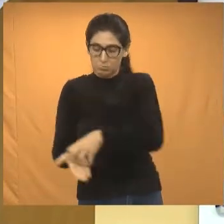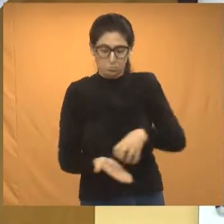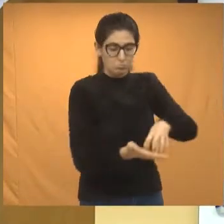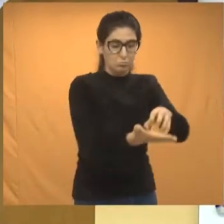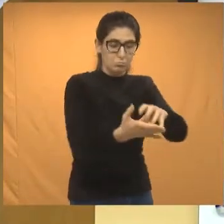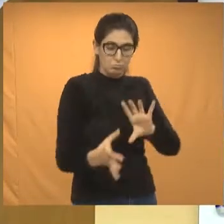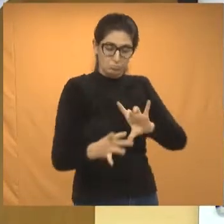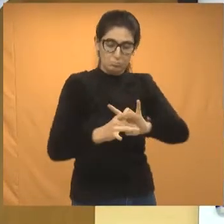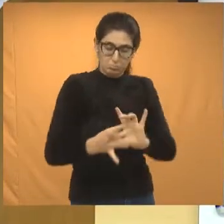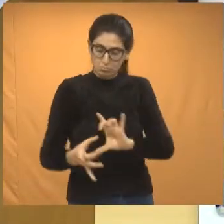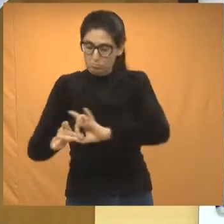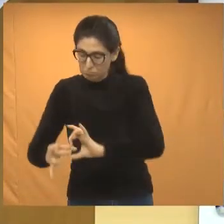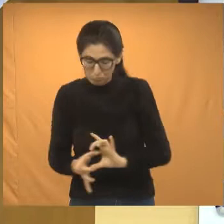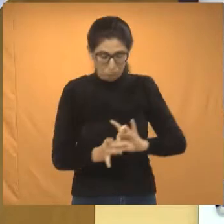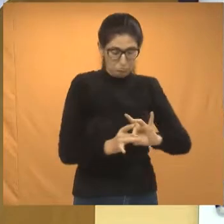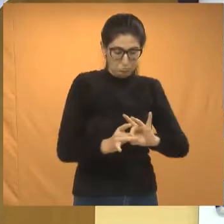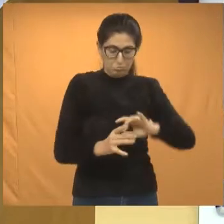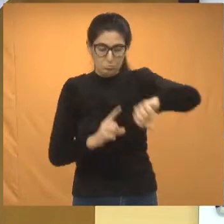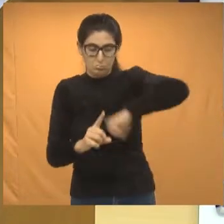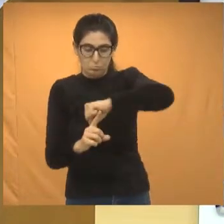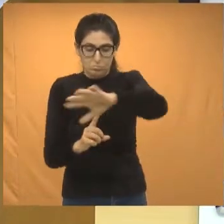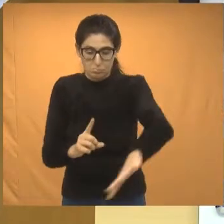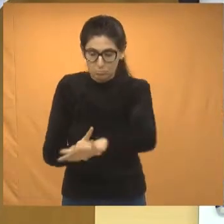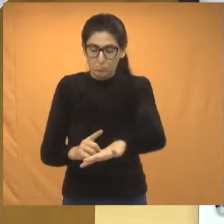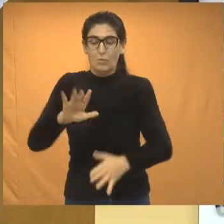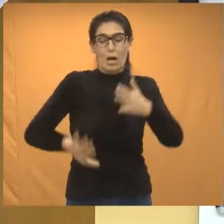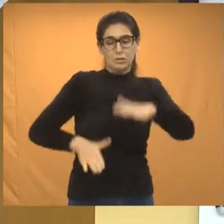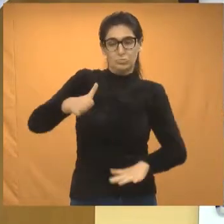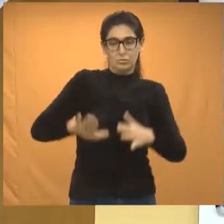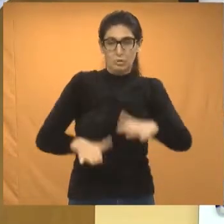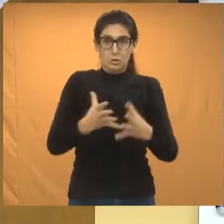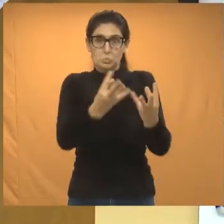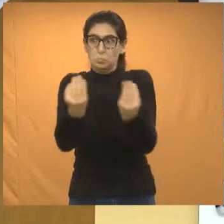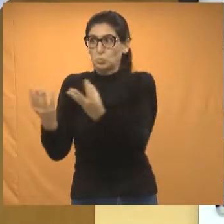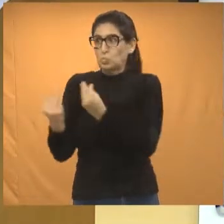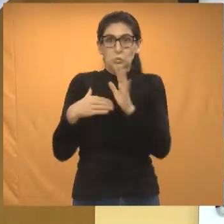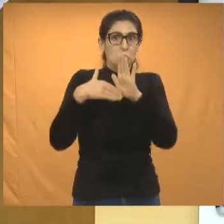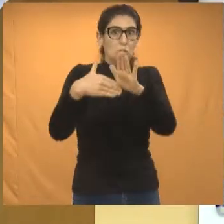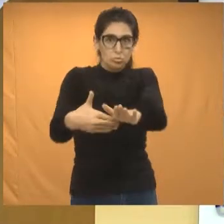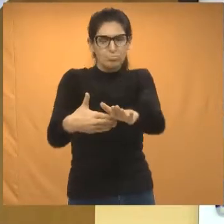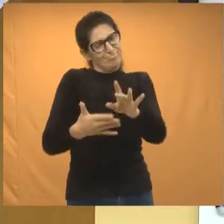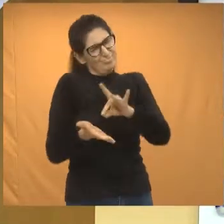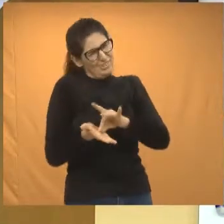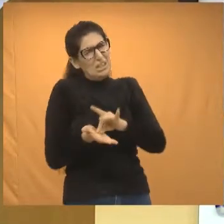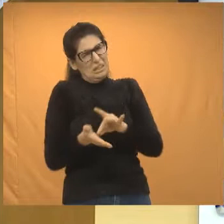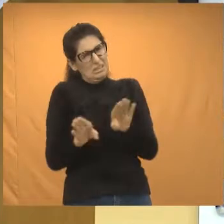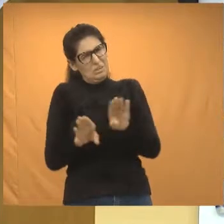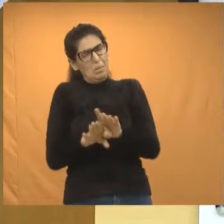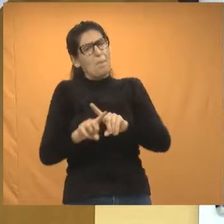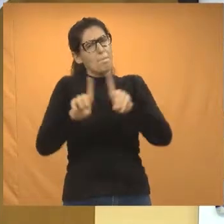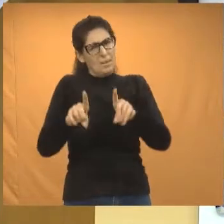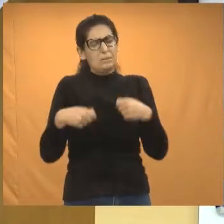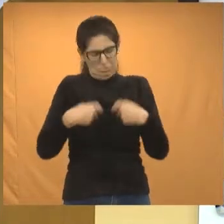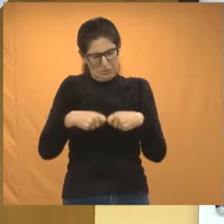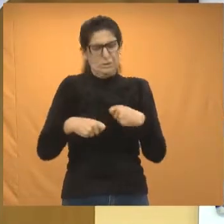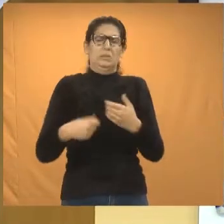vezes até exageram, é verdade também, mas há muito em que a gente possa recorrer. Então,